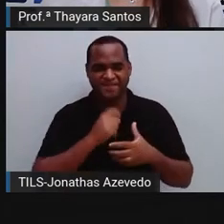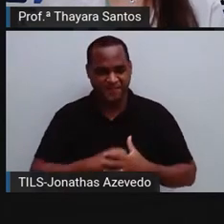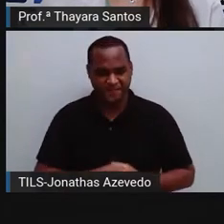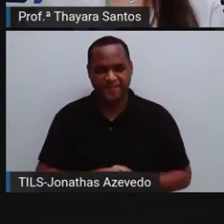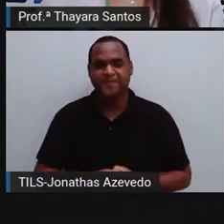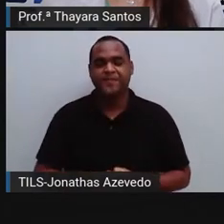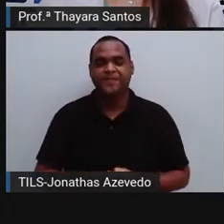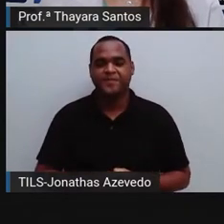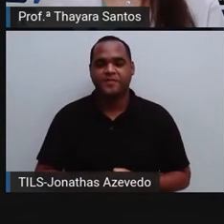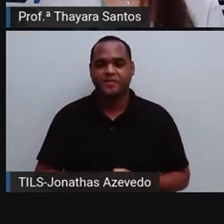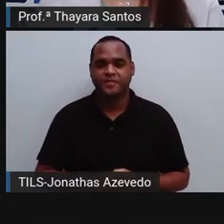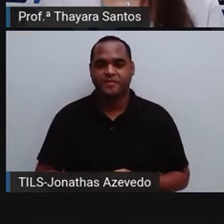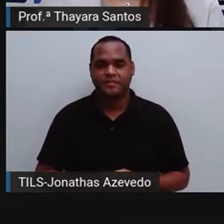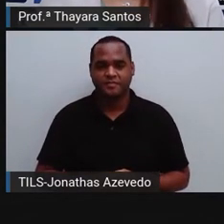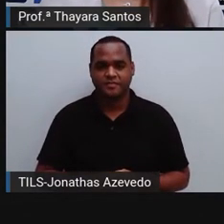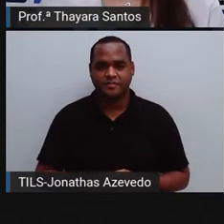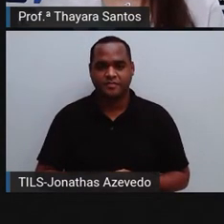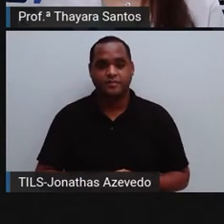frio.